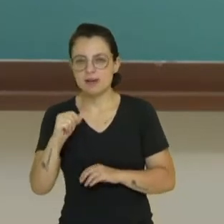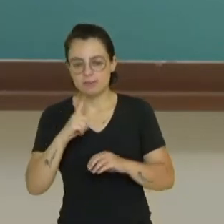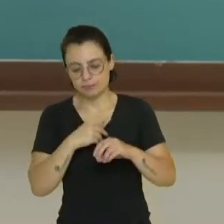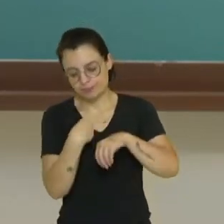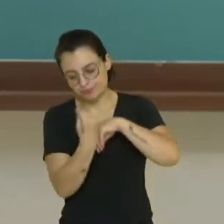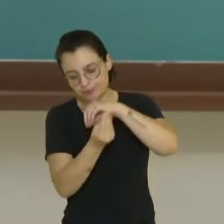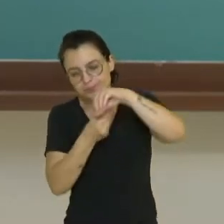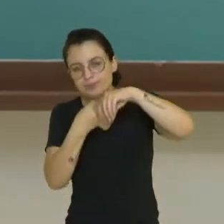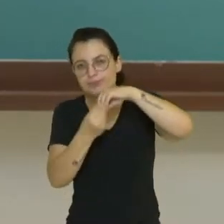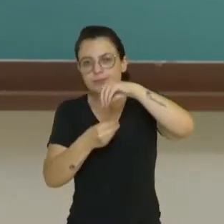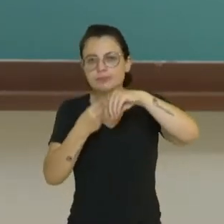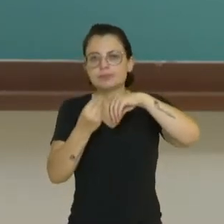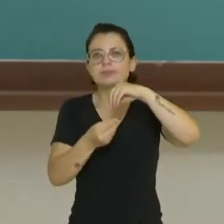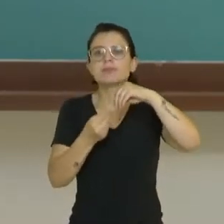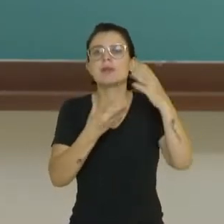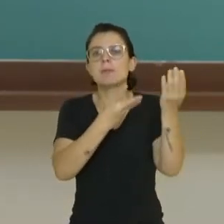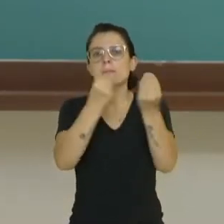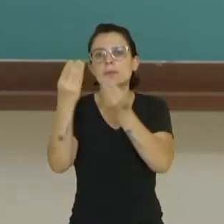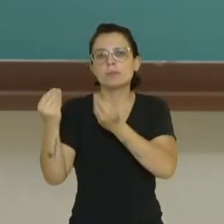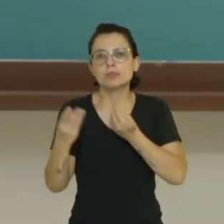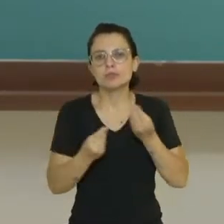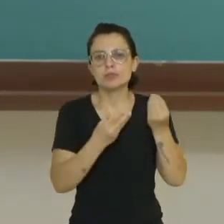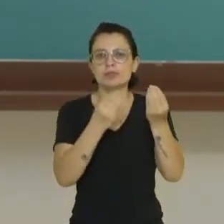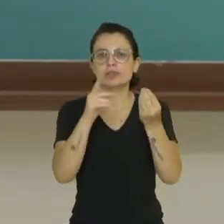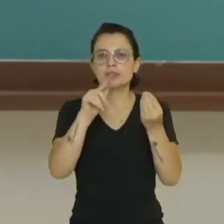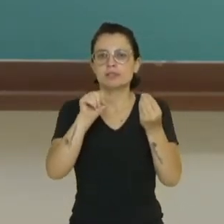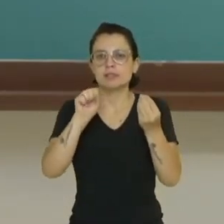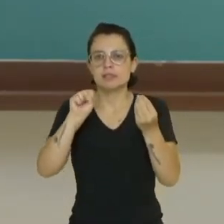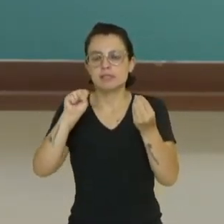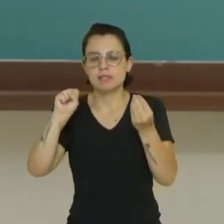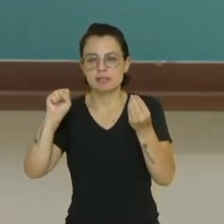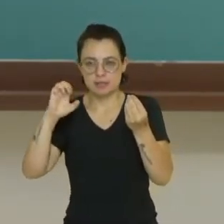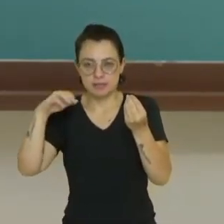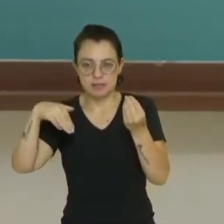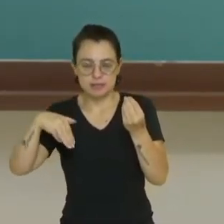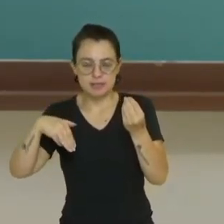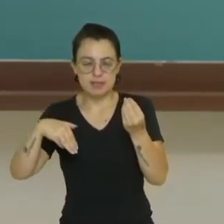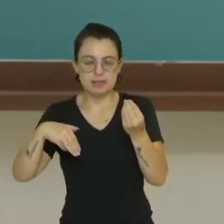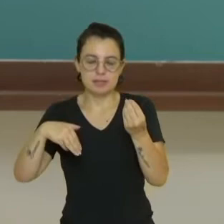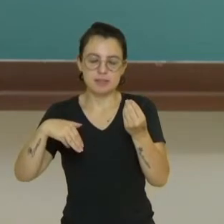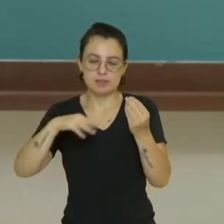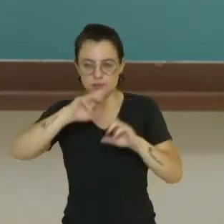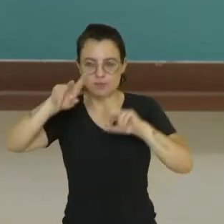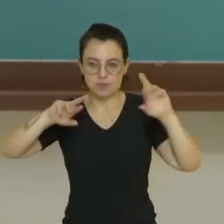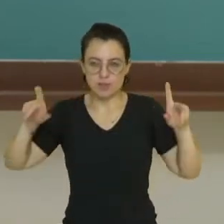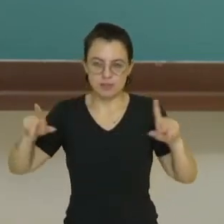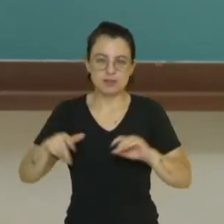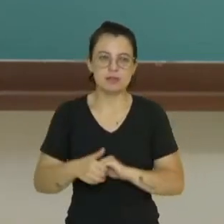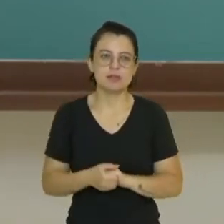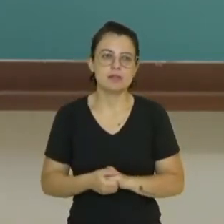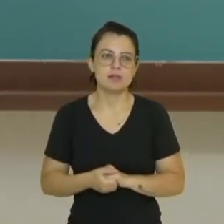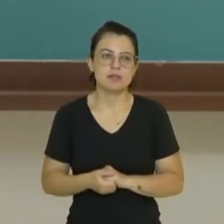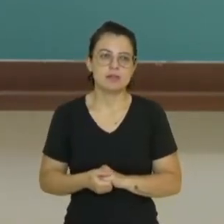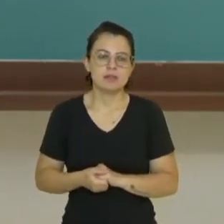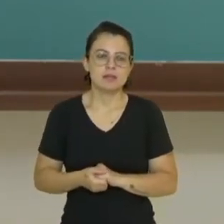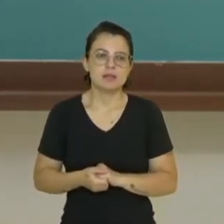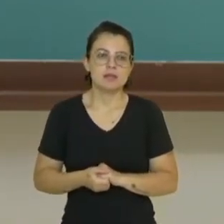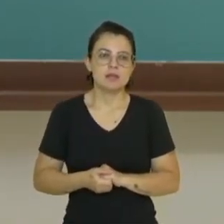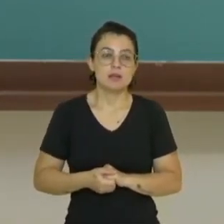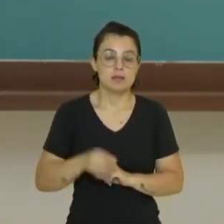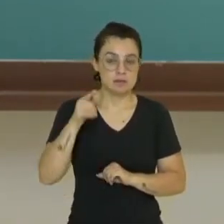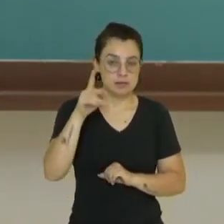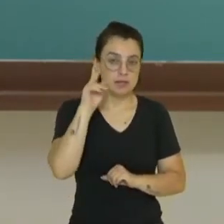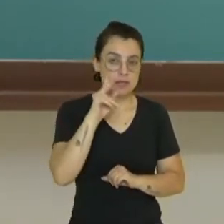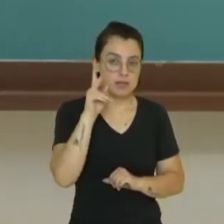na sua constituição, de muitos gases diferentes. E lembre-se da Terra primitiva e da Terra